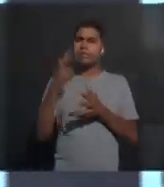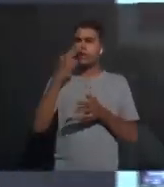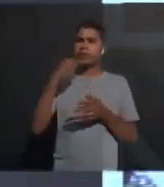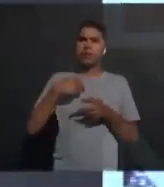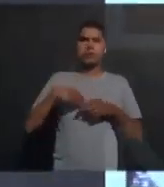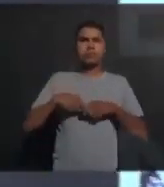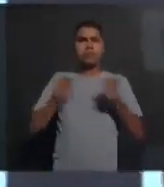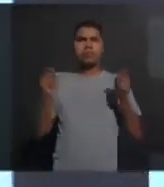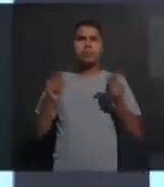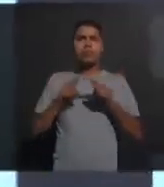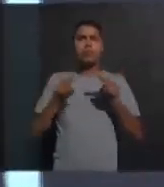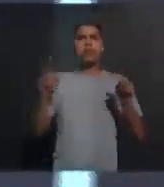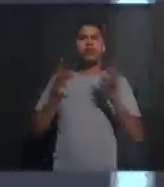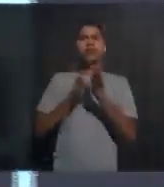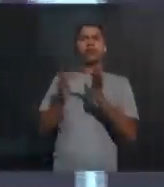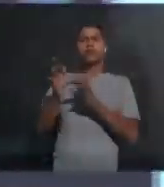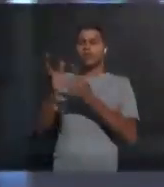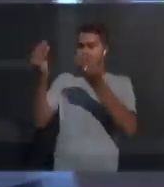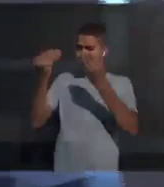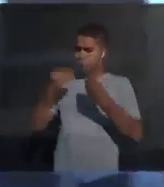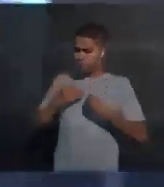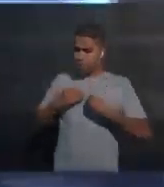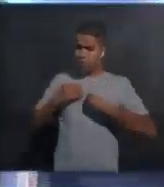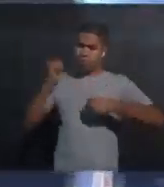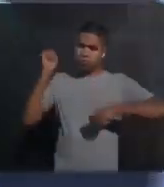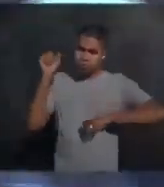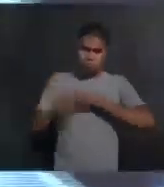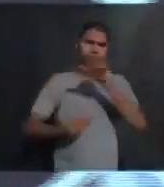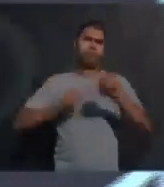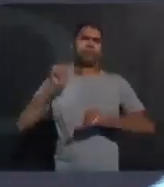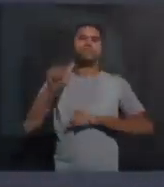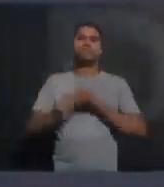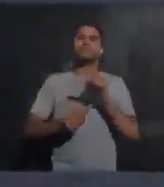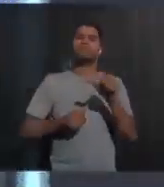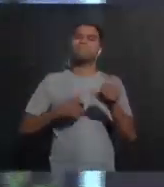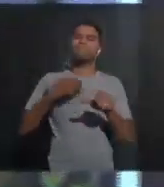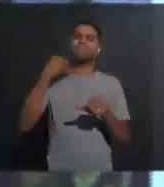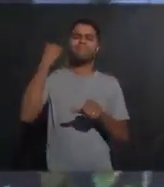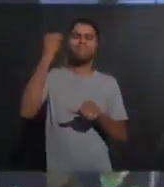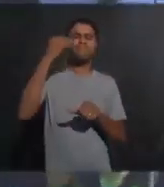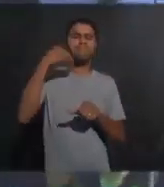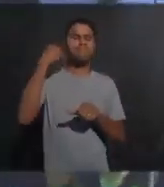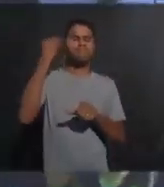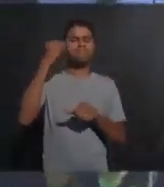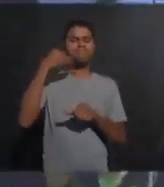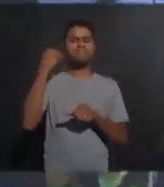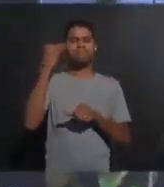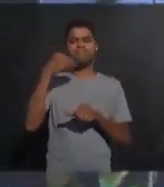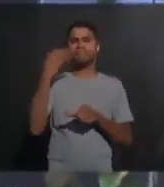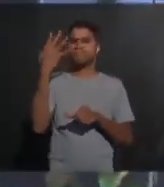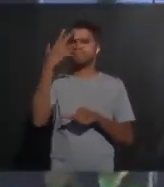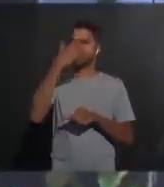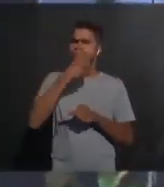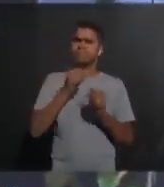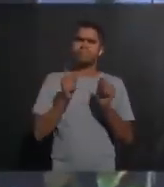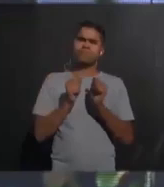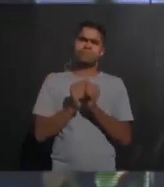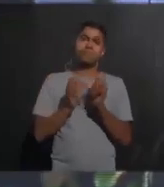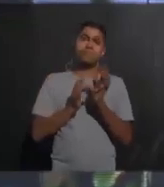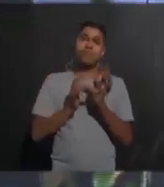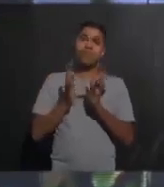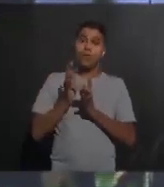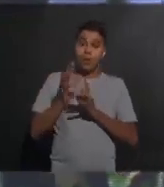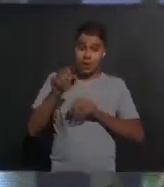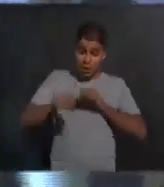e ele me levou a viver o sobrenatural dele a ter experiências lindas com ele eu aprendi a andar de bicicleta